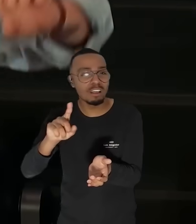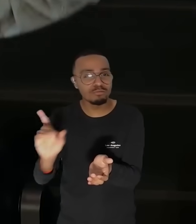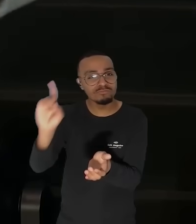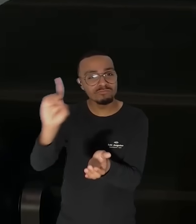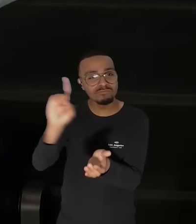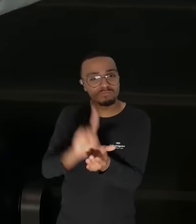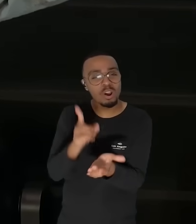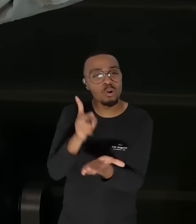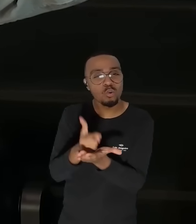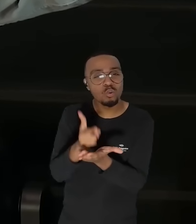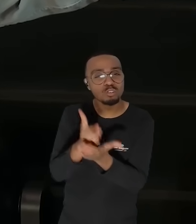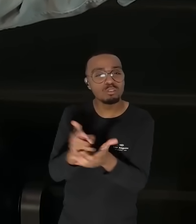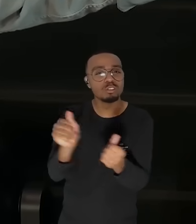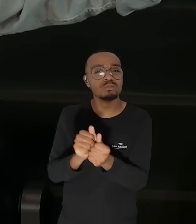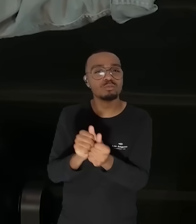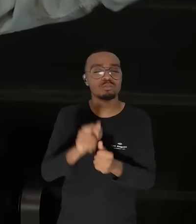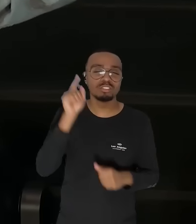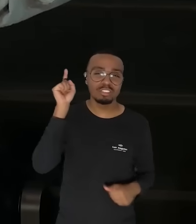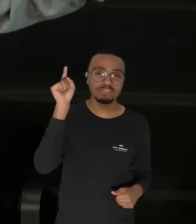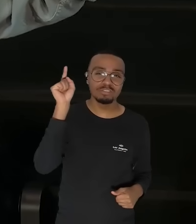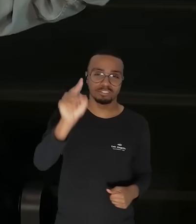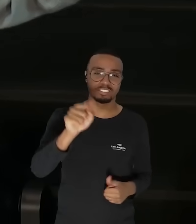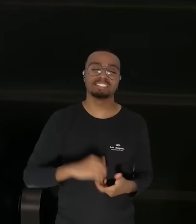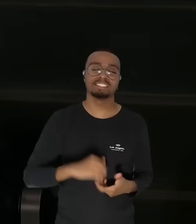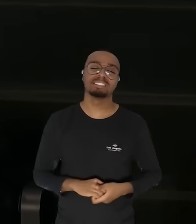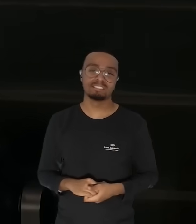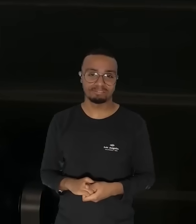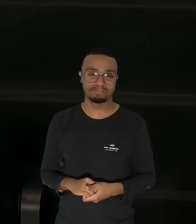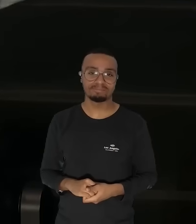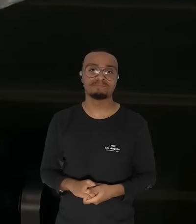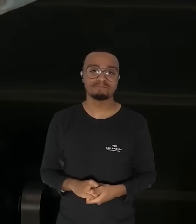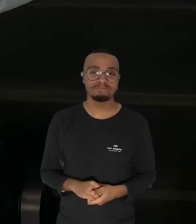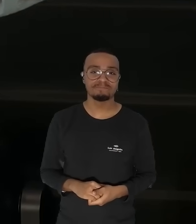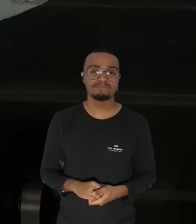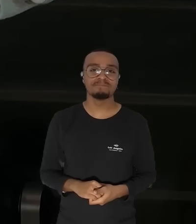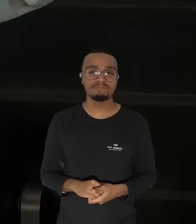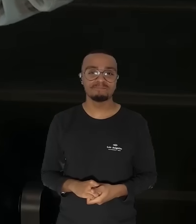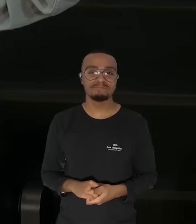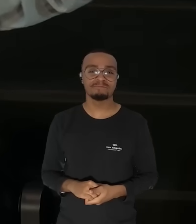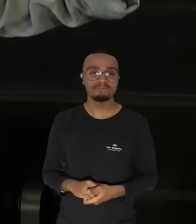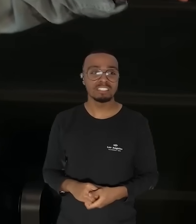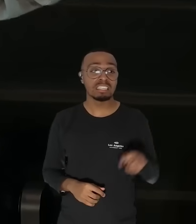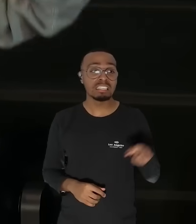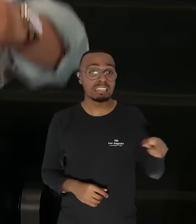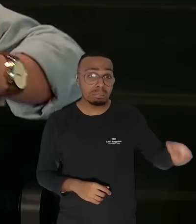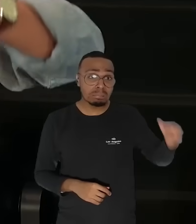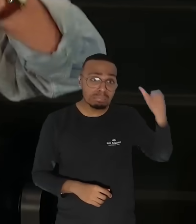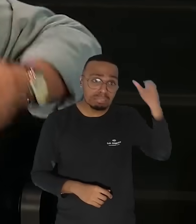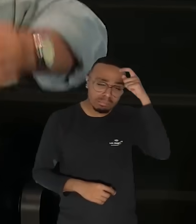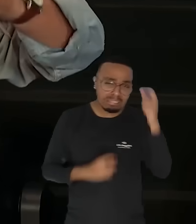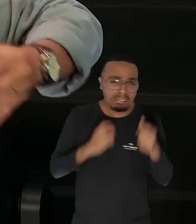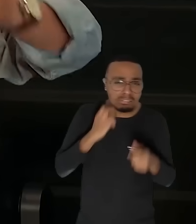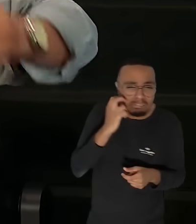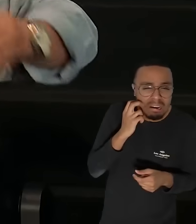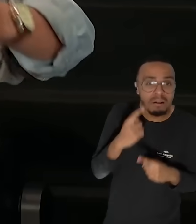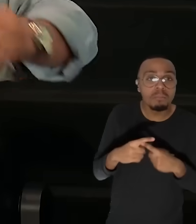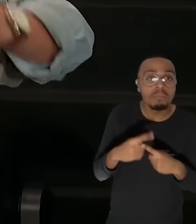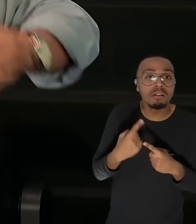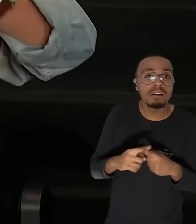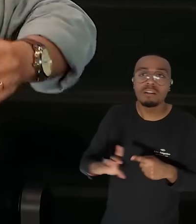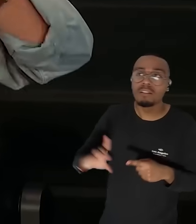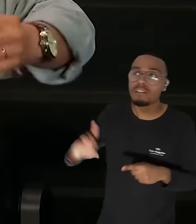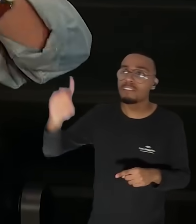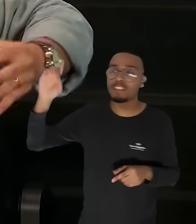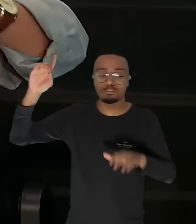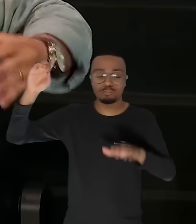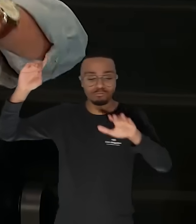vira. O diabo nesse momento está envergonhado, porque a voz de Deus prevalece. Deus está no seu barco,